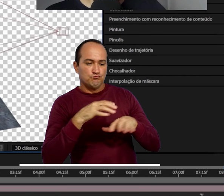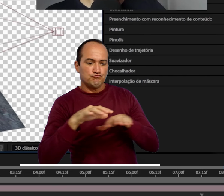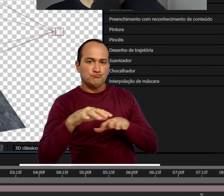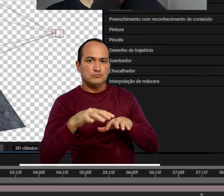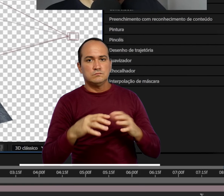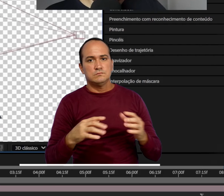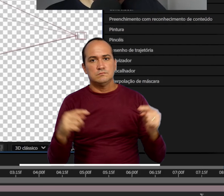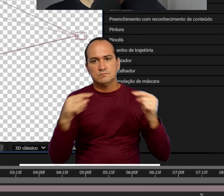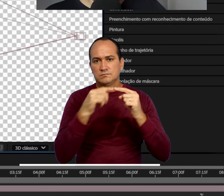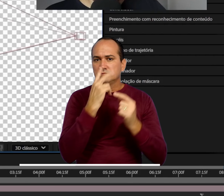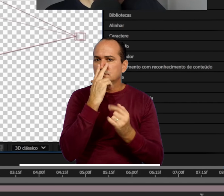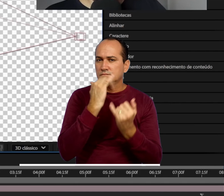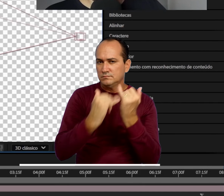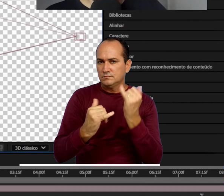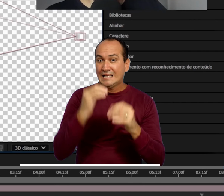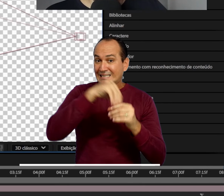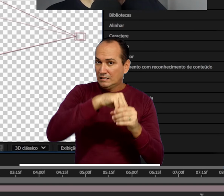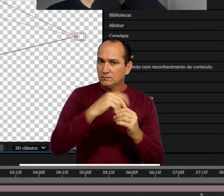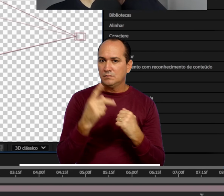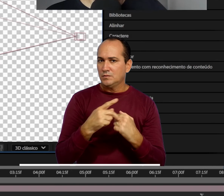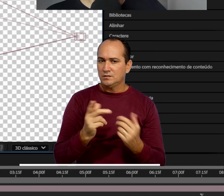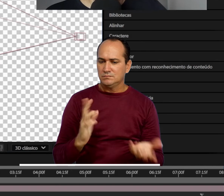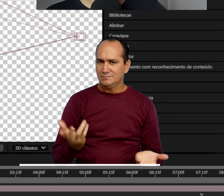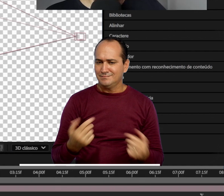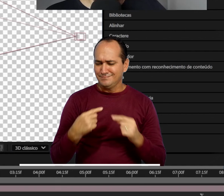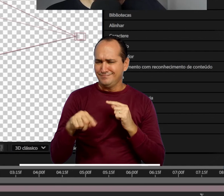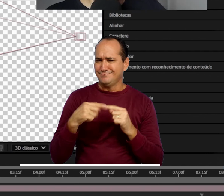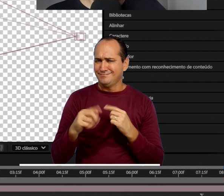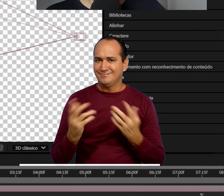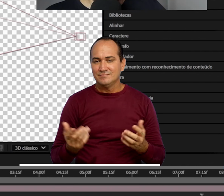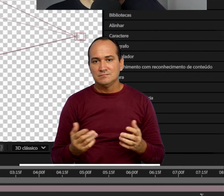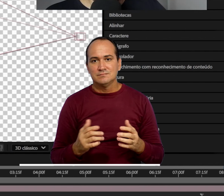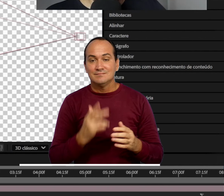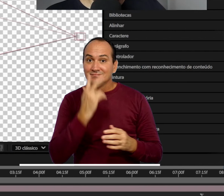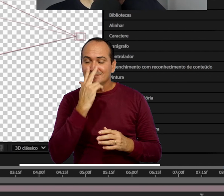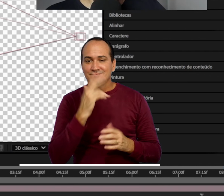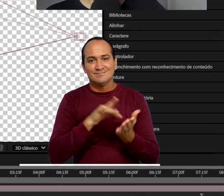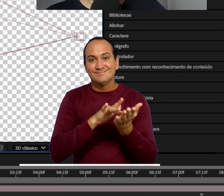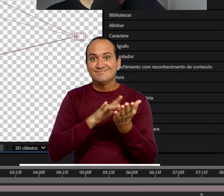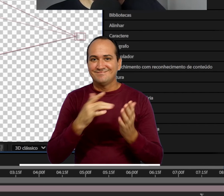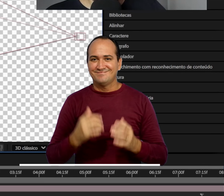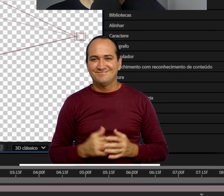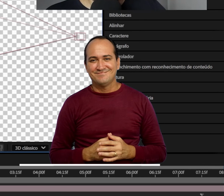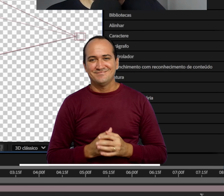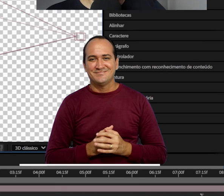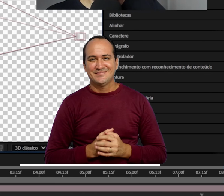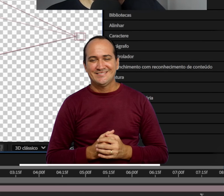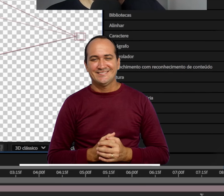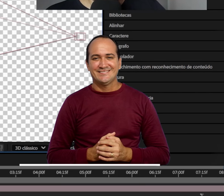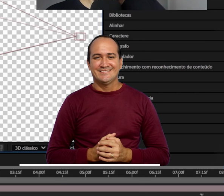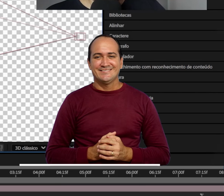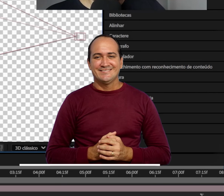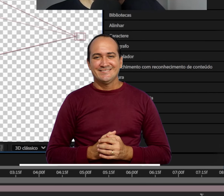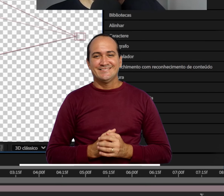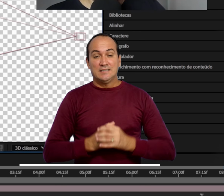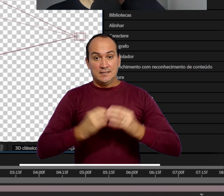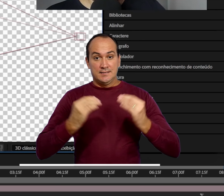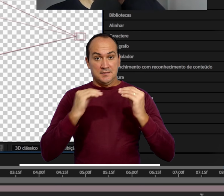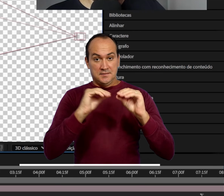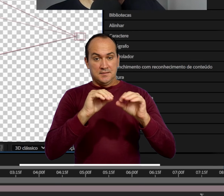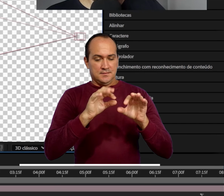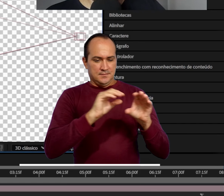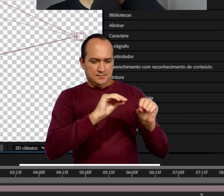posição, ó, que ele não esteja dentro da pedra, né? Então, ó, que a gente consegue fazer isso aqui, ó, que legal, ó, tipo, certo?